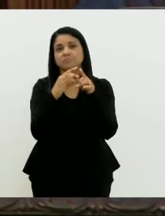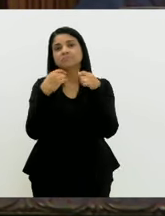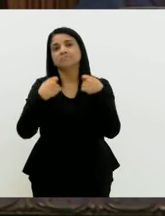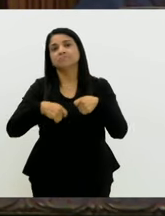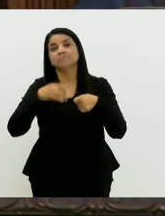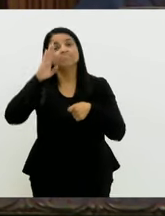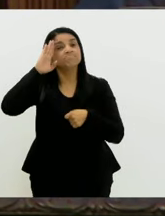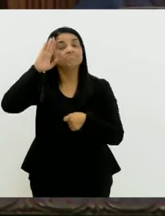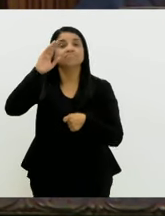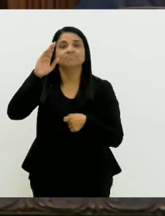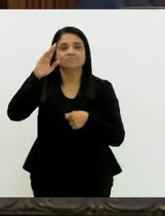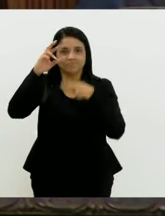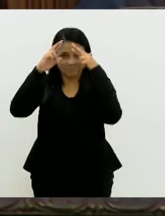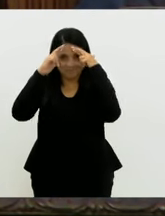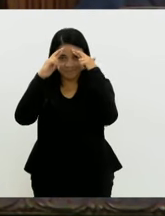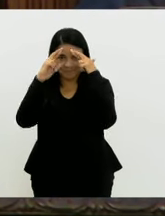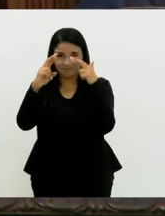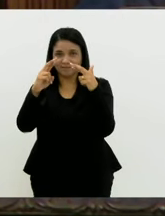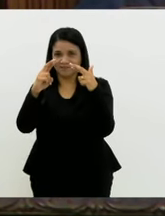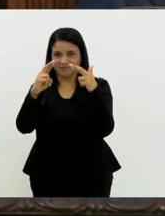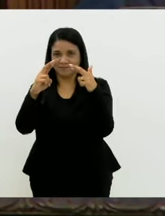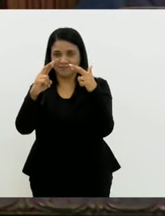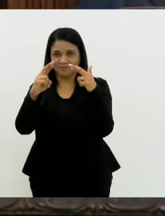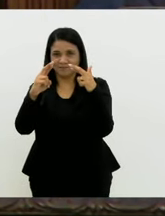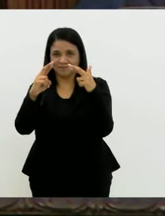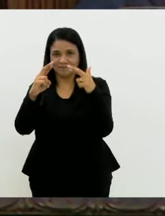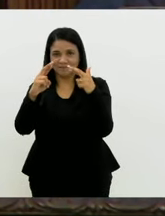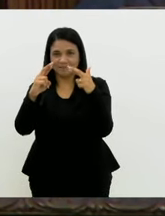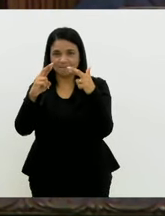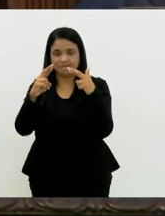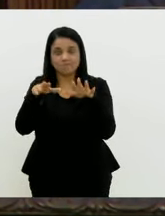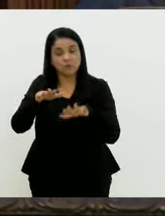respeitar. Temos que respeitar os nossos